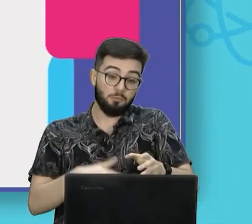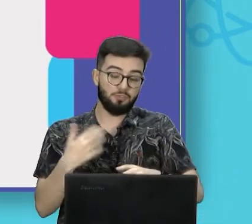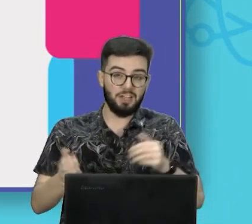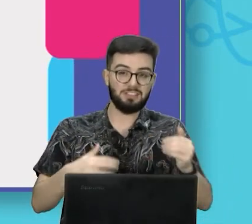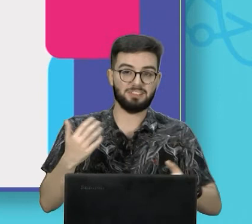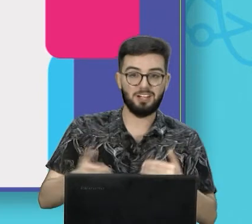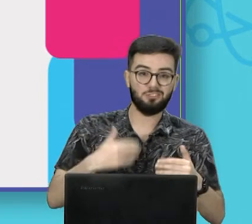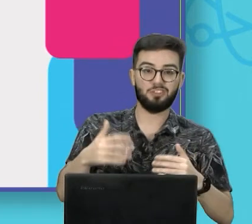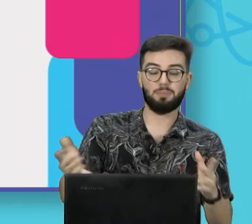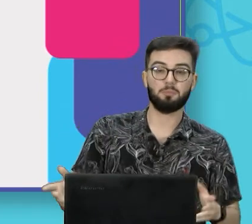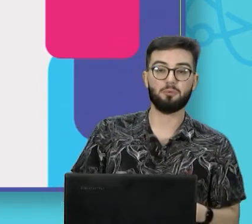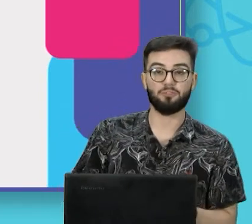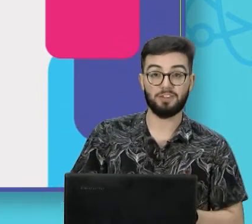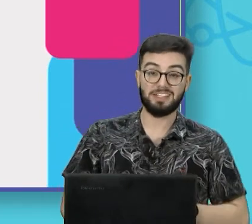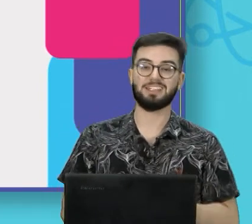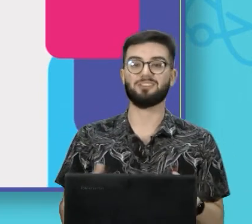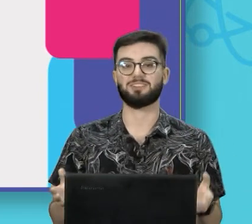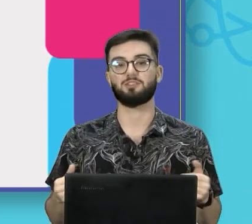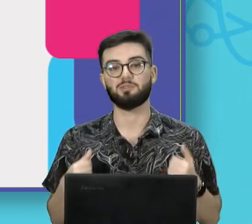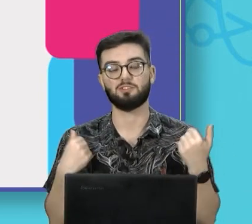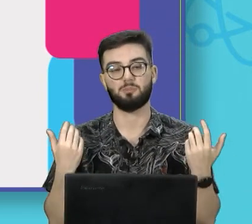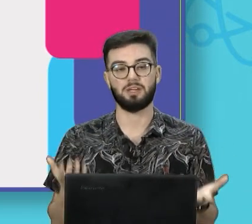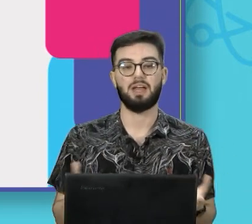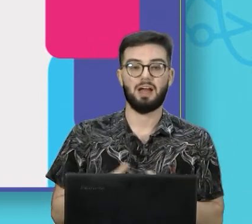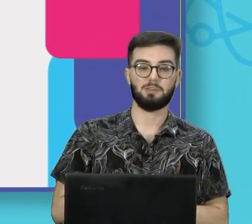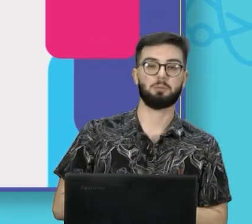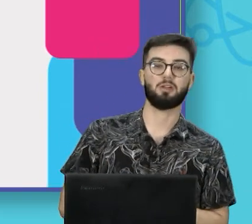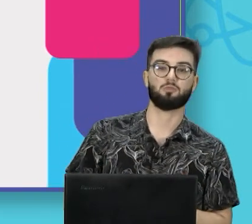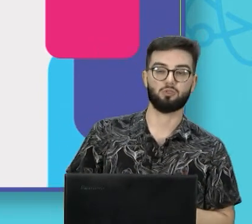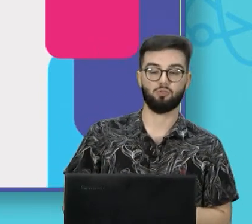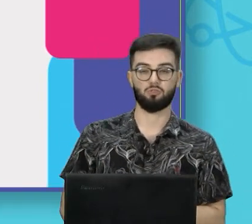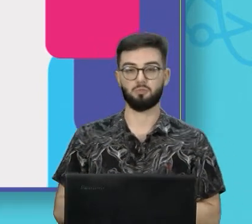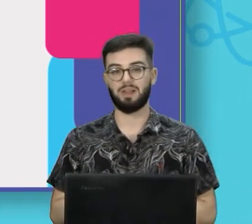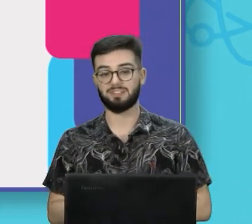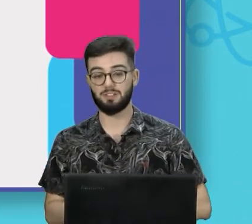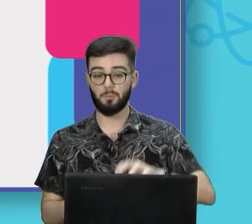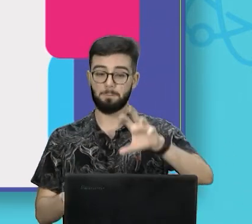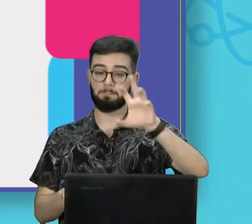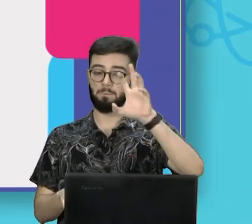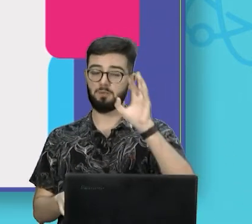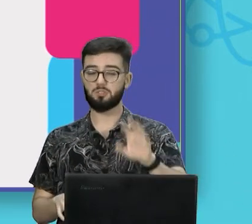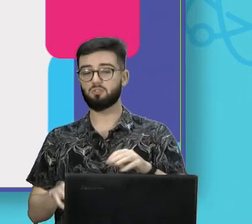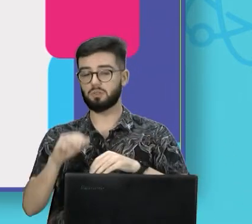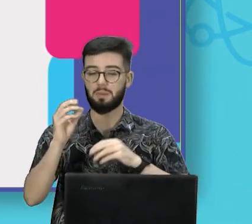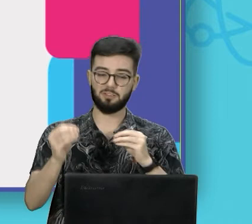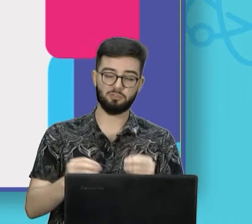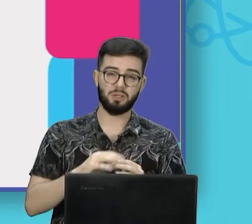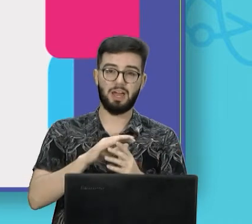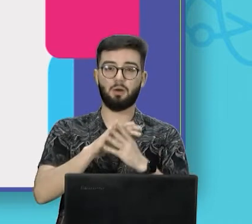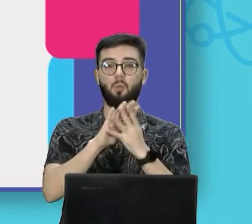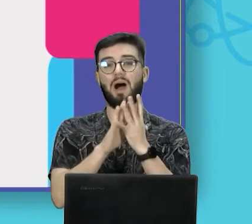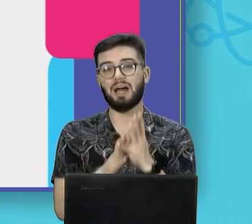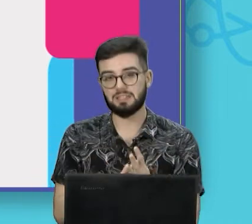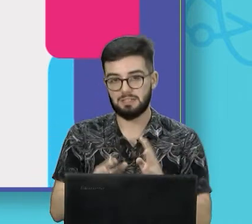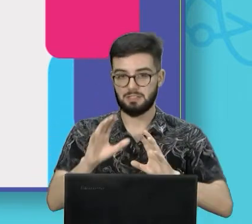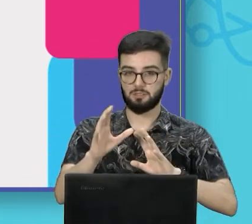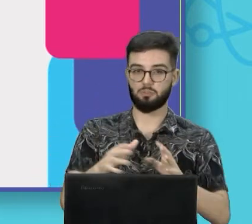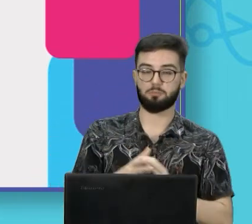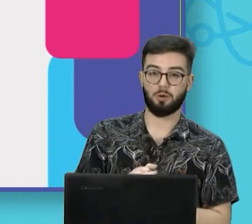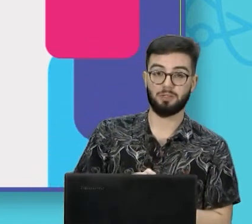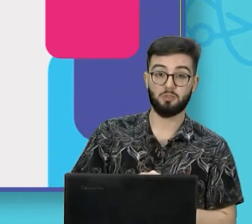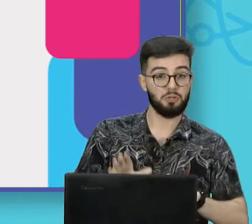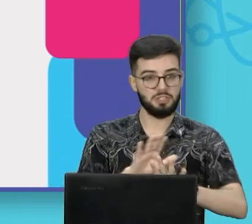retornamos né Vamos finalizar nos encaminhou para o fim né da nossa discussão sobre as primeiras constituições do Brasil vamos discutir mais uma né a